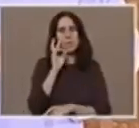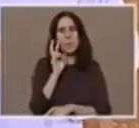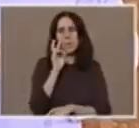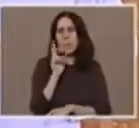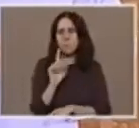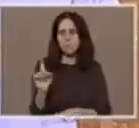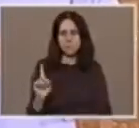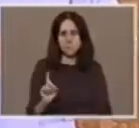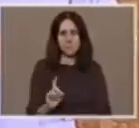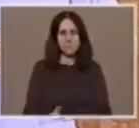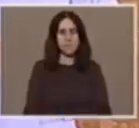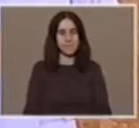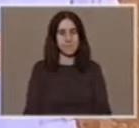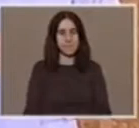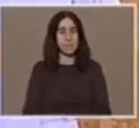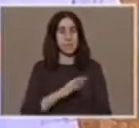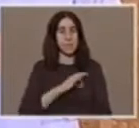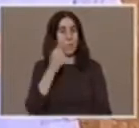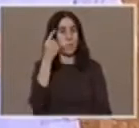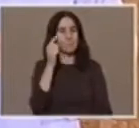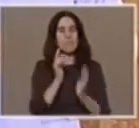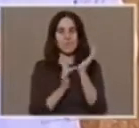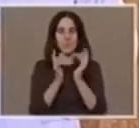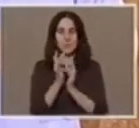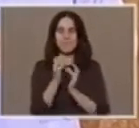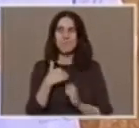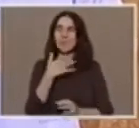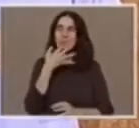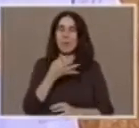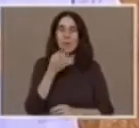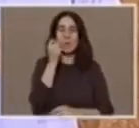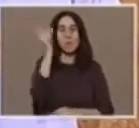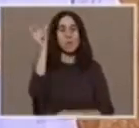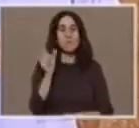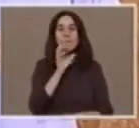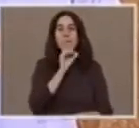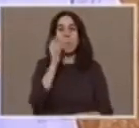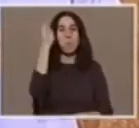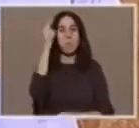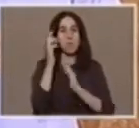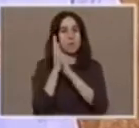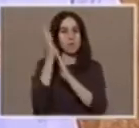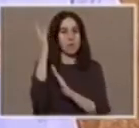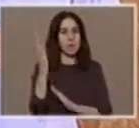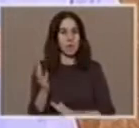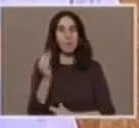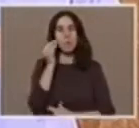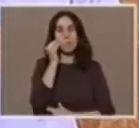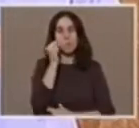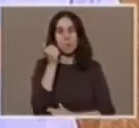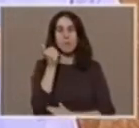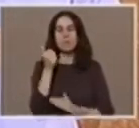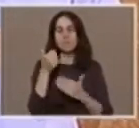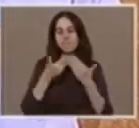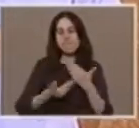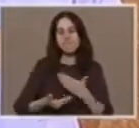e invisíveis. Creio em um só Senhor Jesus Cristo, Filho unigênito de Deus, nascido do Pai antes